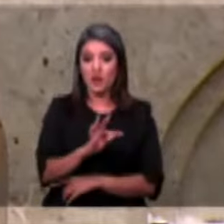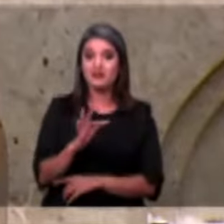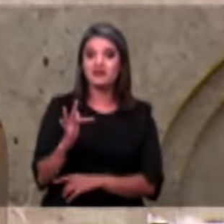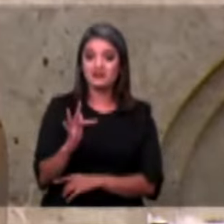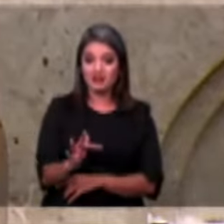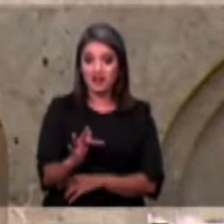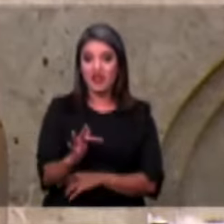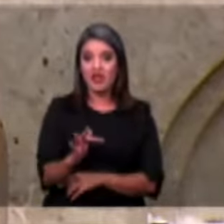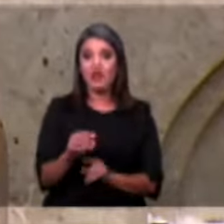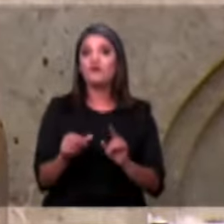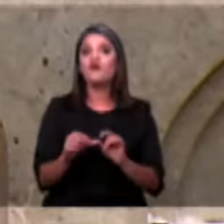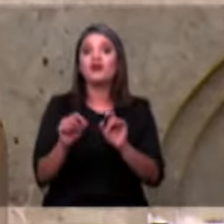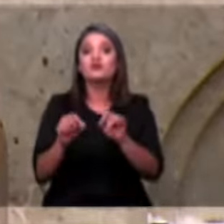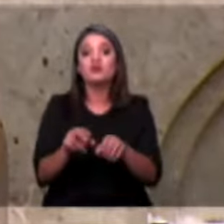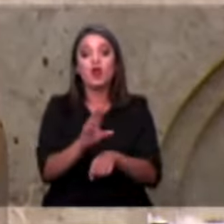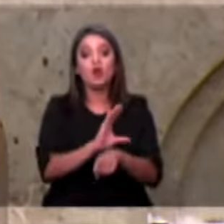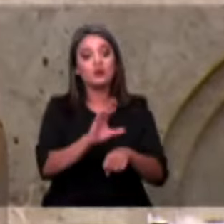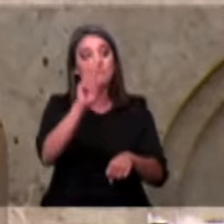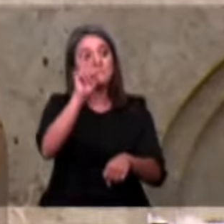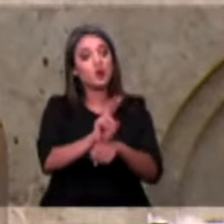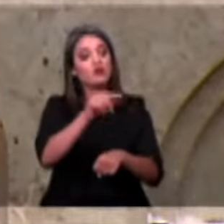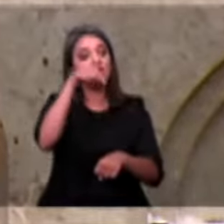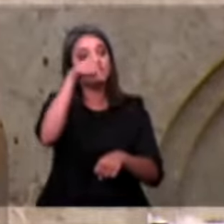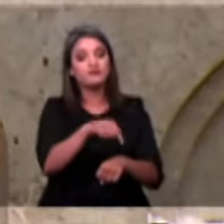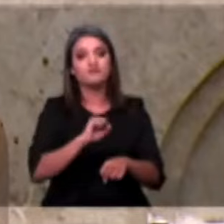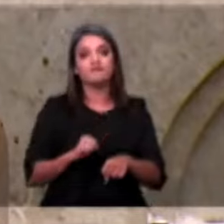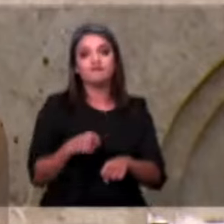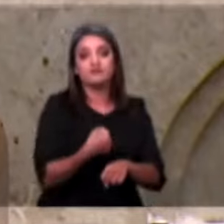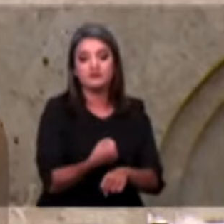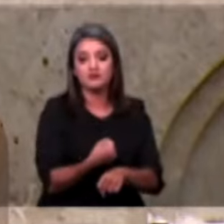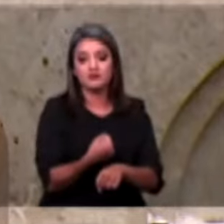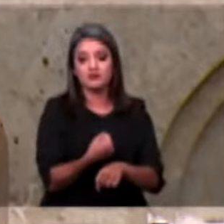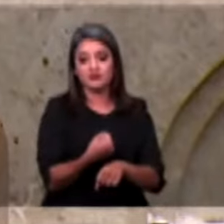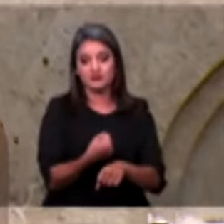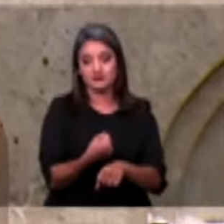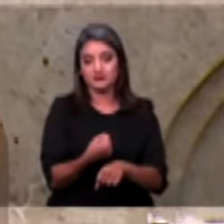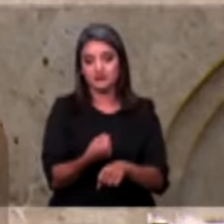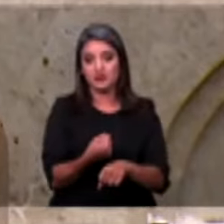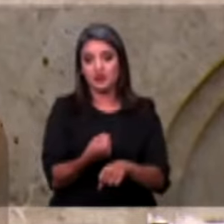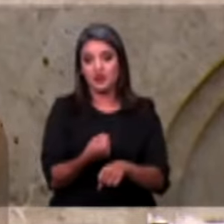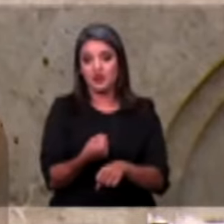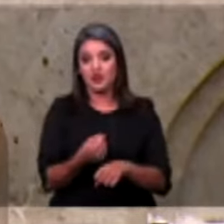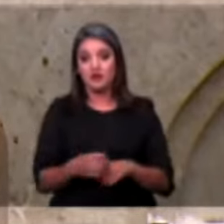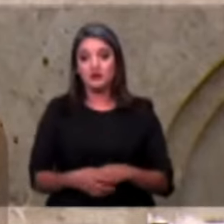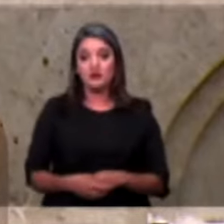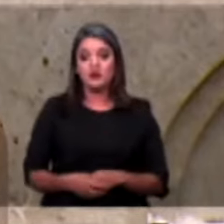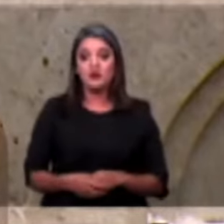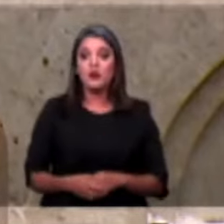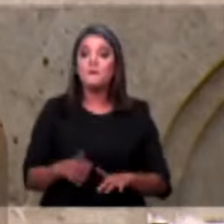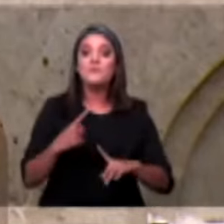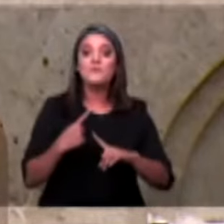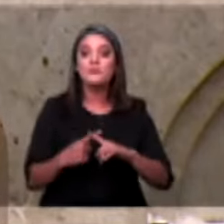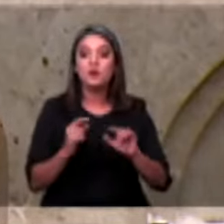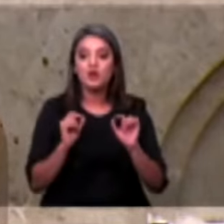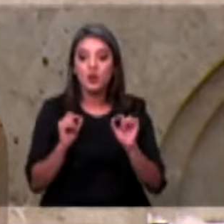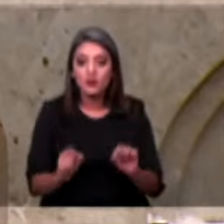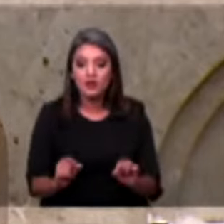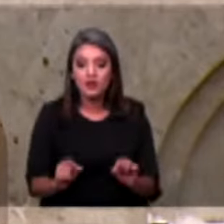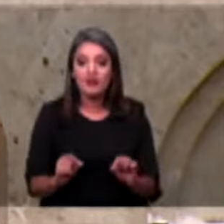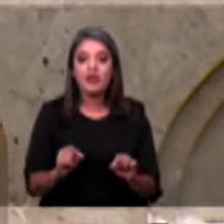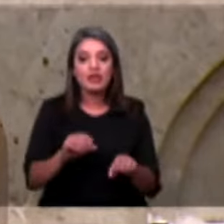guardião da Constituição não porque se arrogue esse papel, e sim por